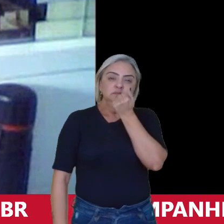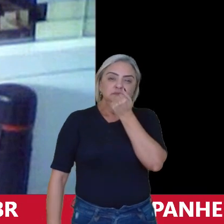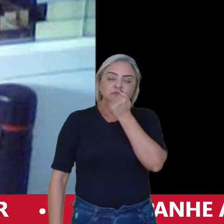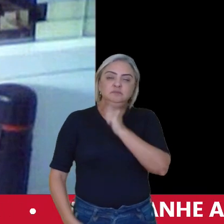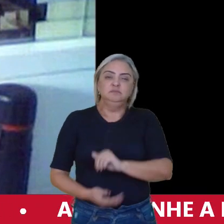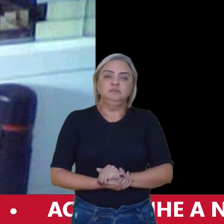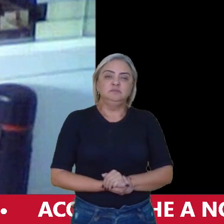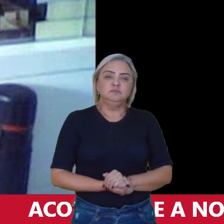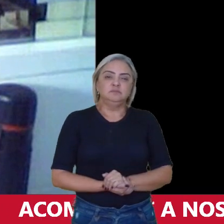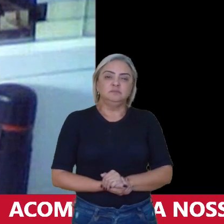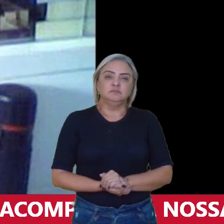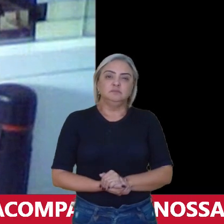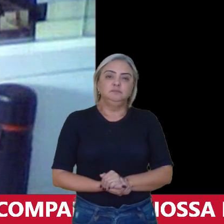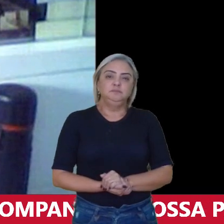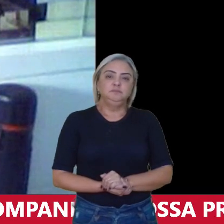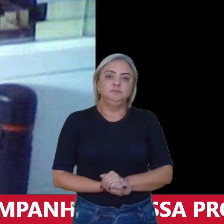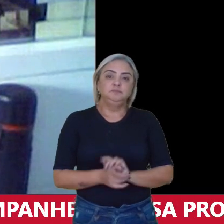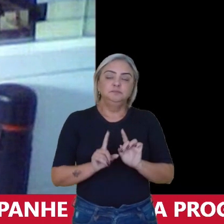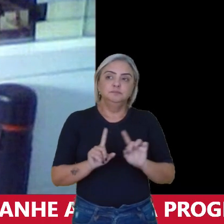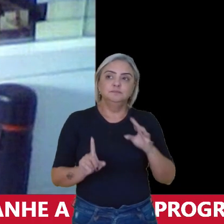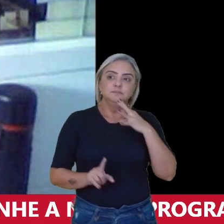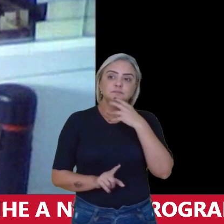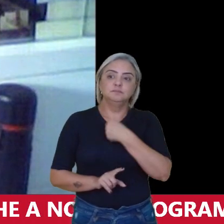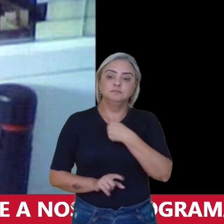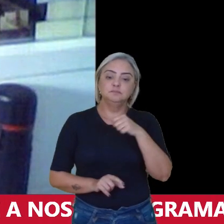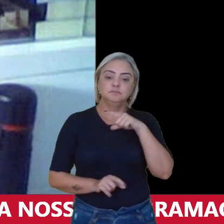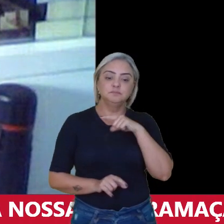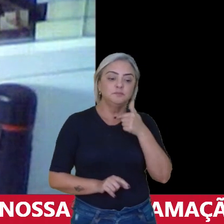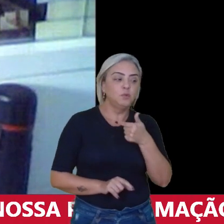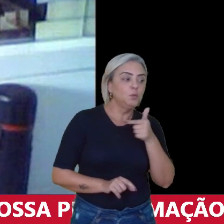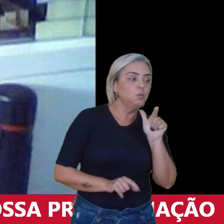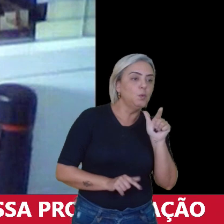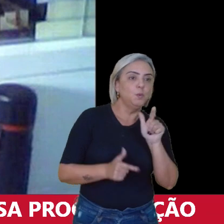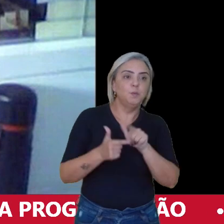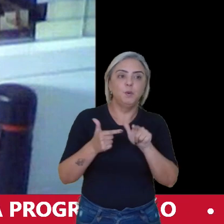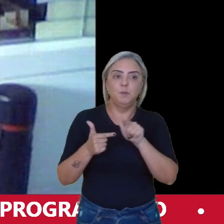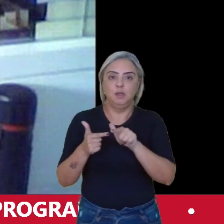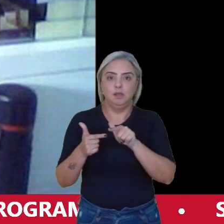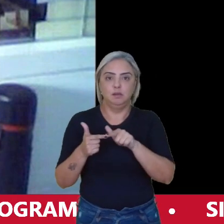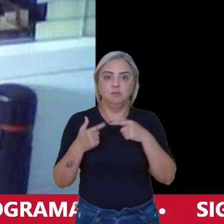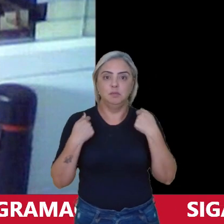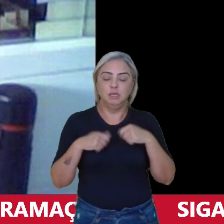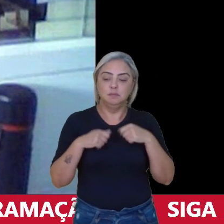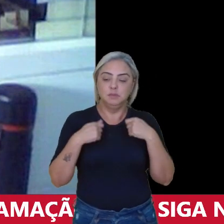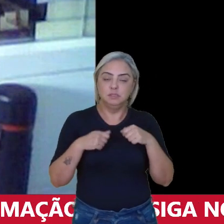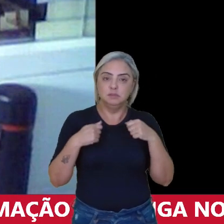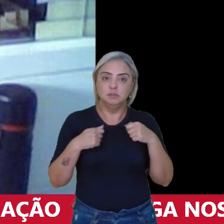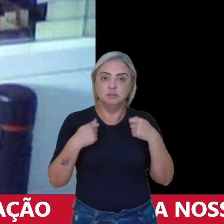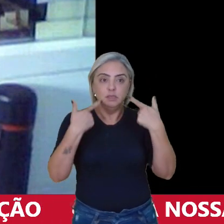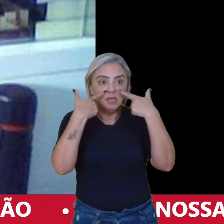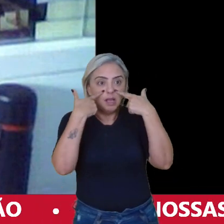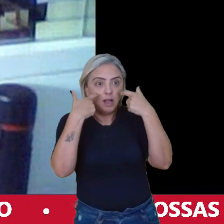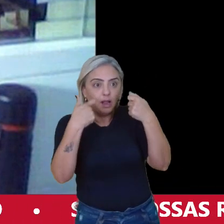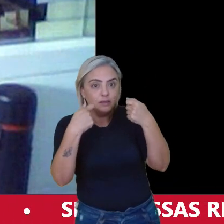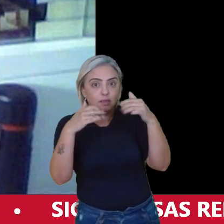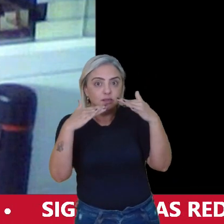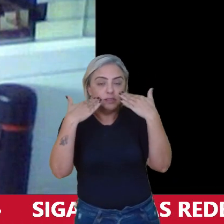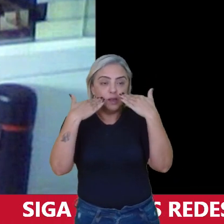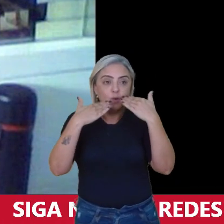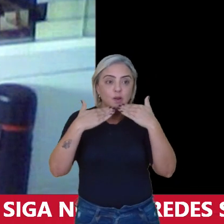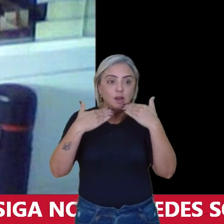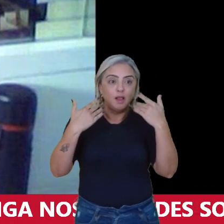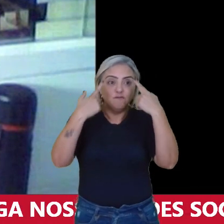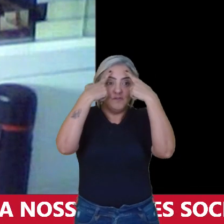alimentação, mas acho que houve um outro problema que precisa ter muita atenção de nossa parte, que é o crescimento